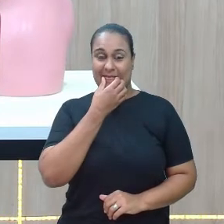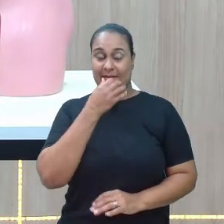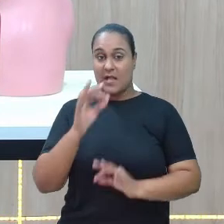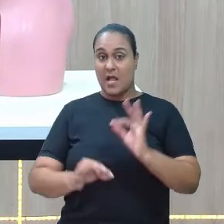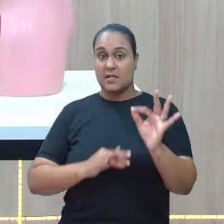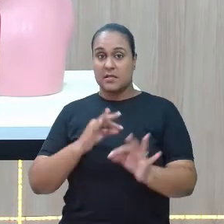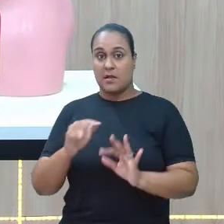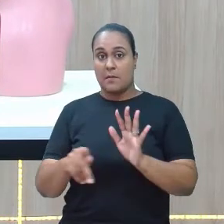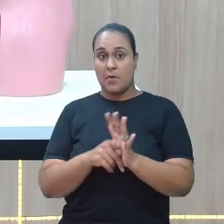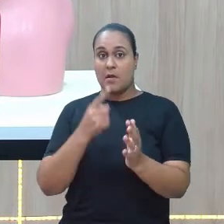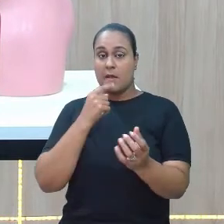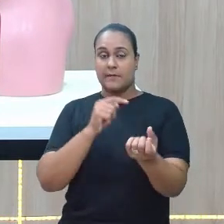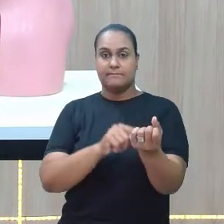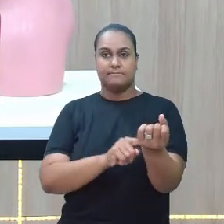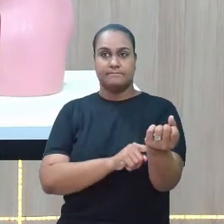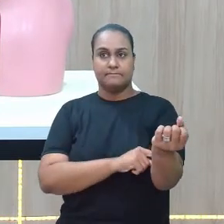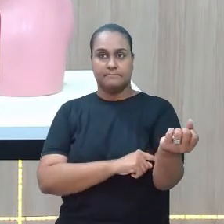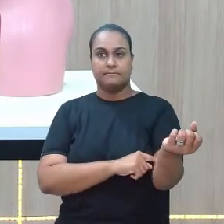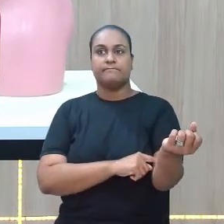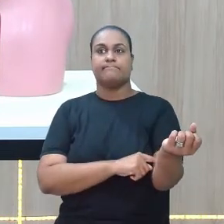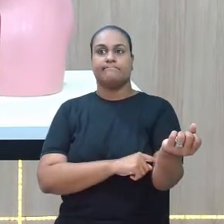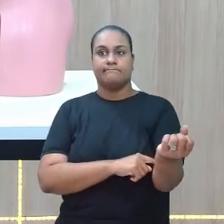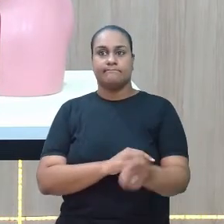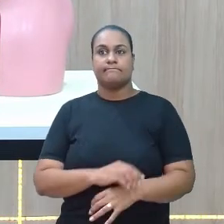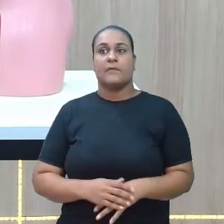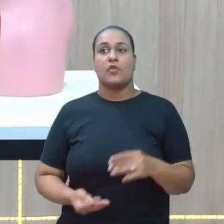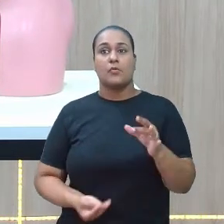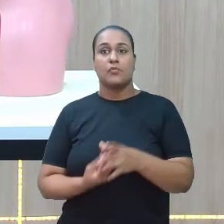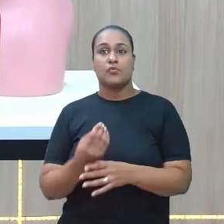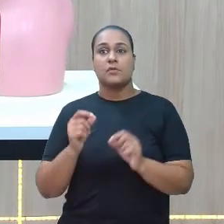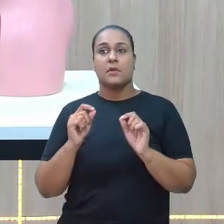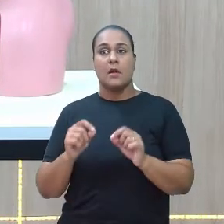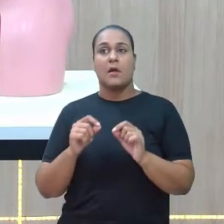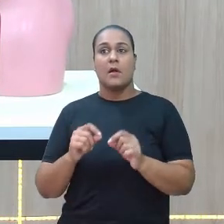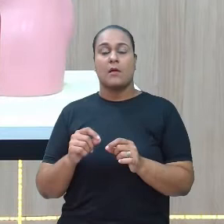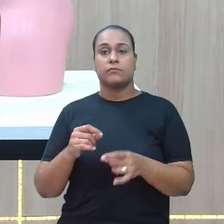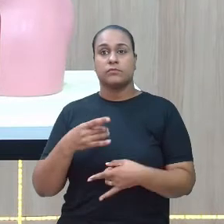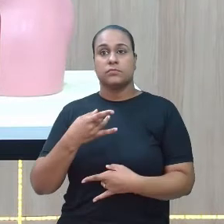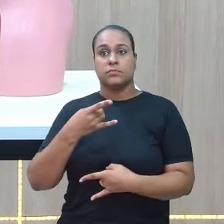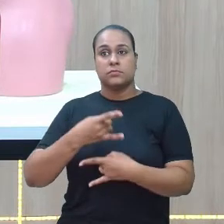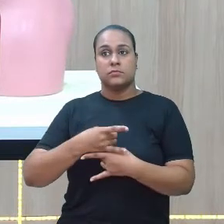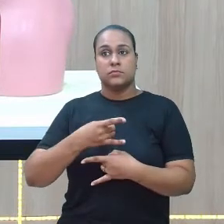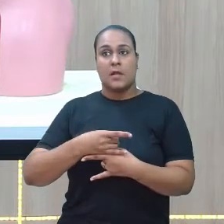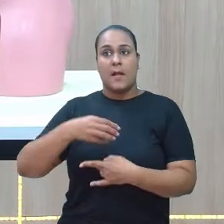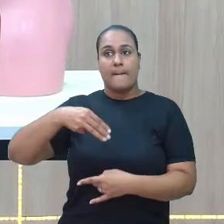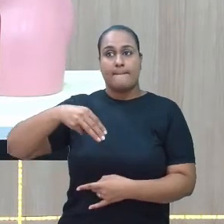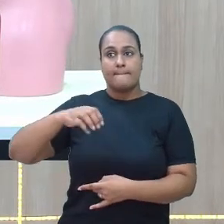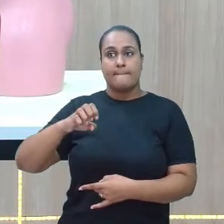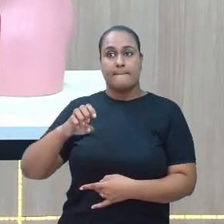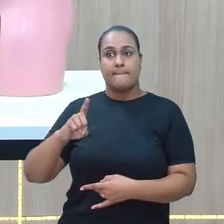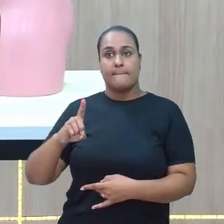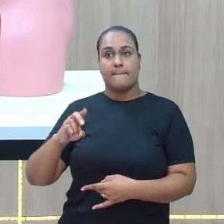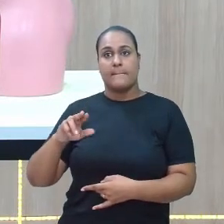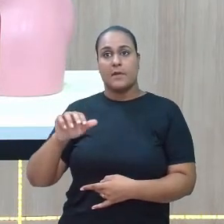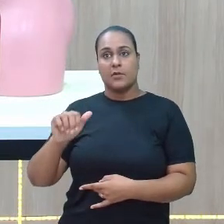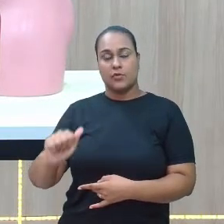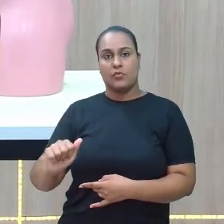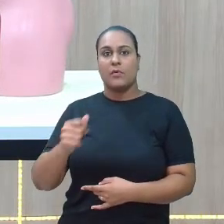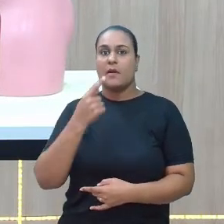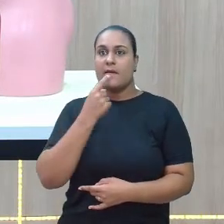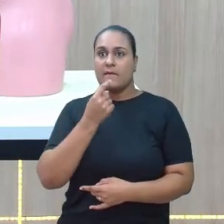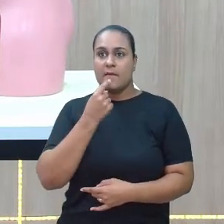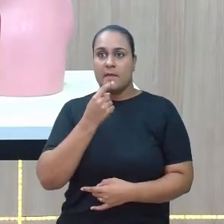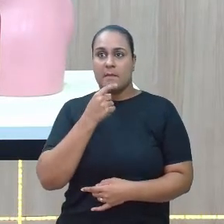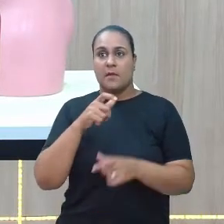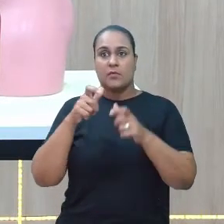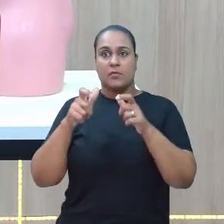Agora, as células sanguíneas, elas são produzidas na medula óssea vermelha e também ela está